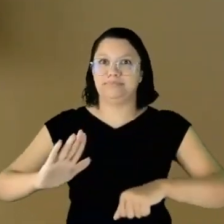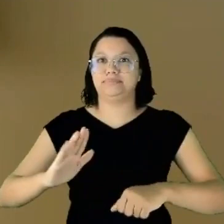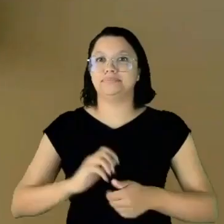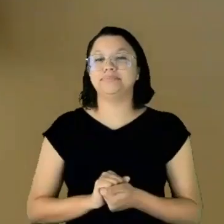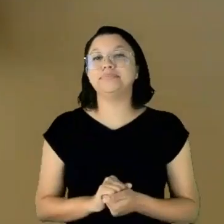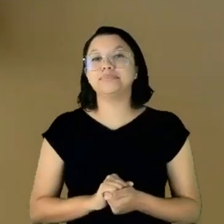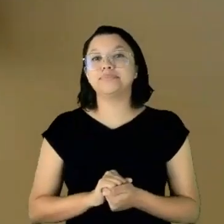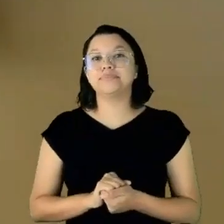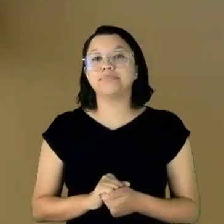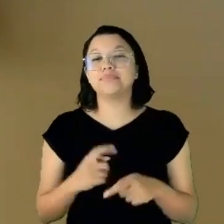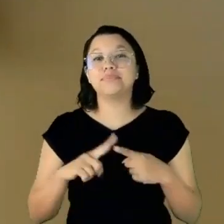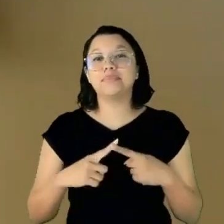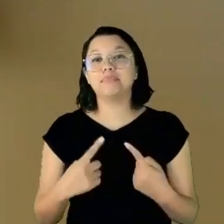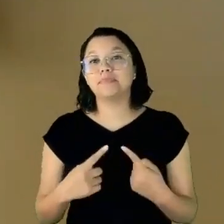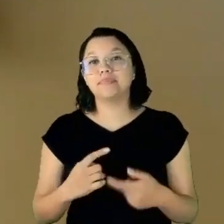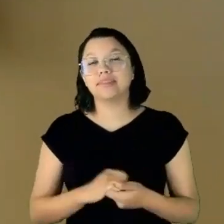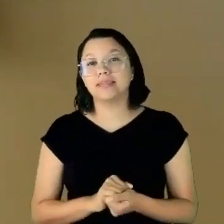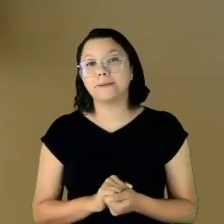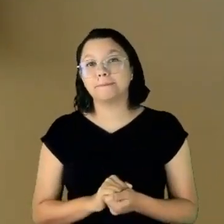mas